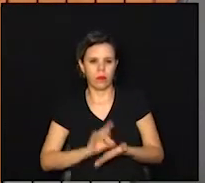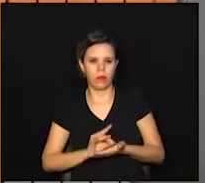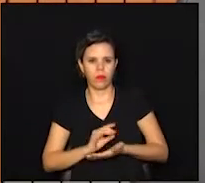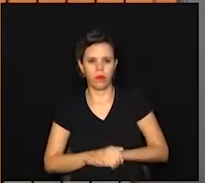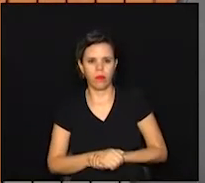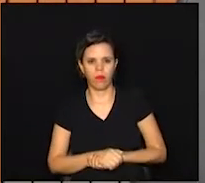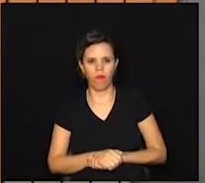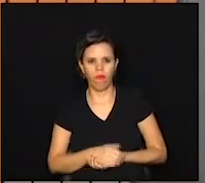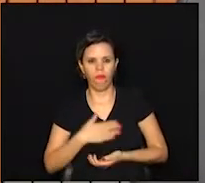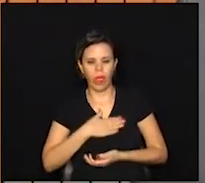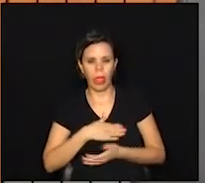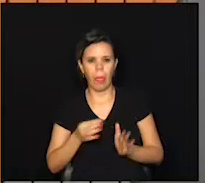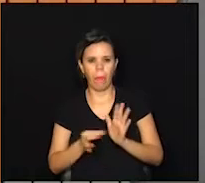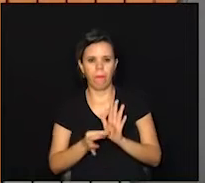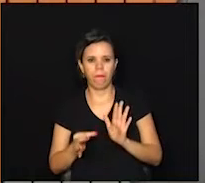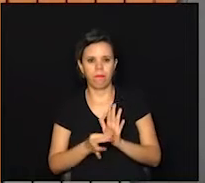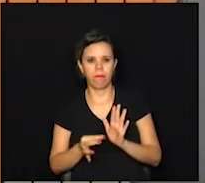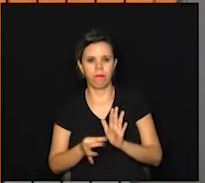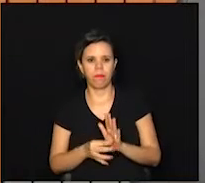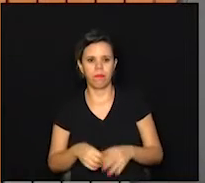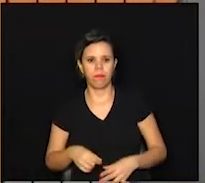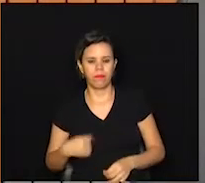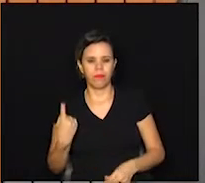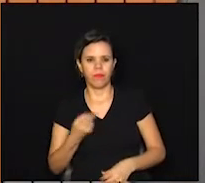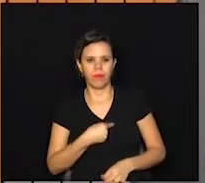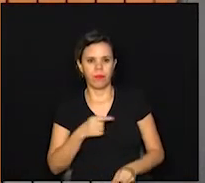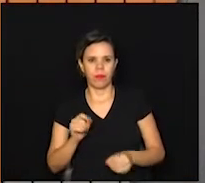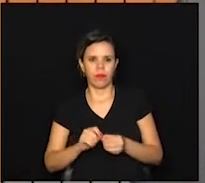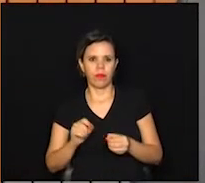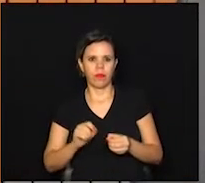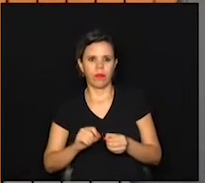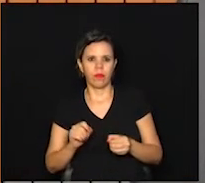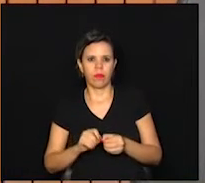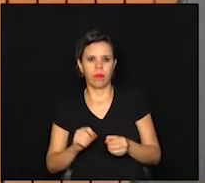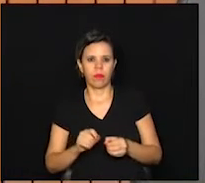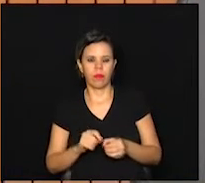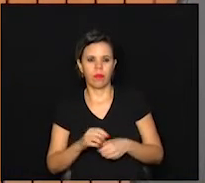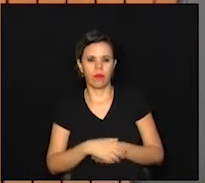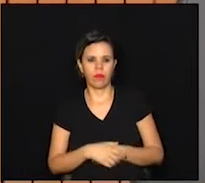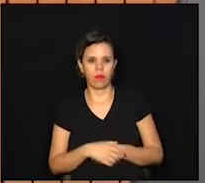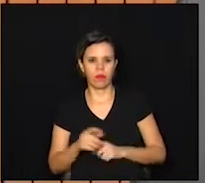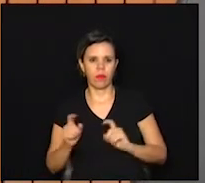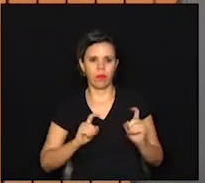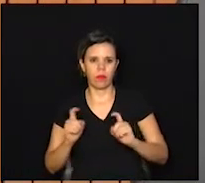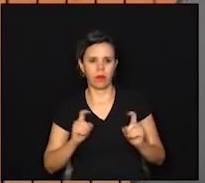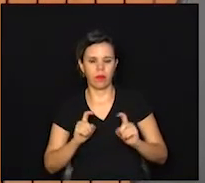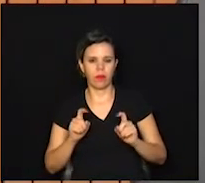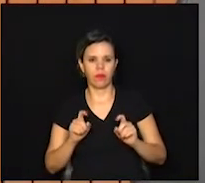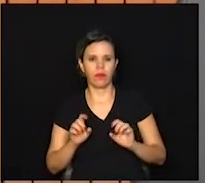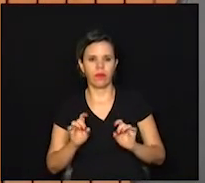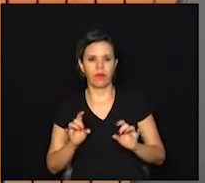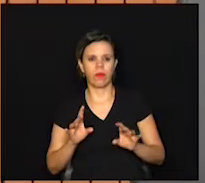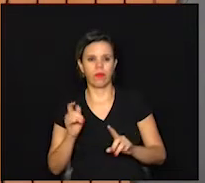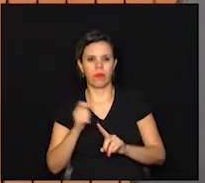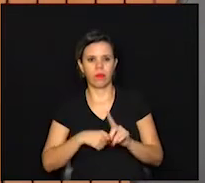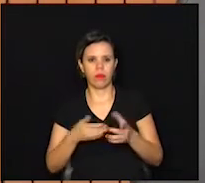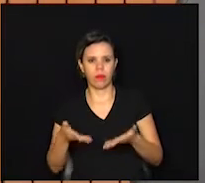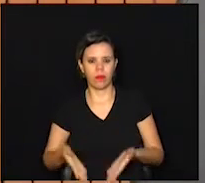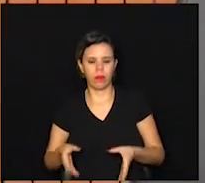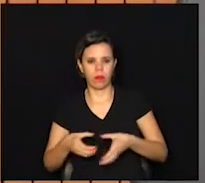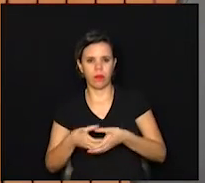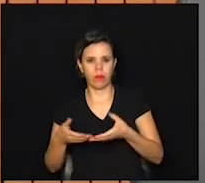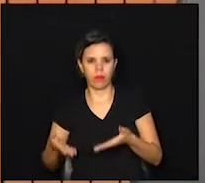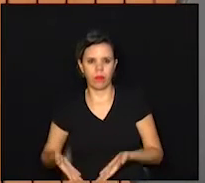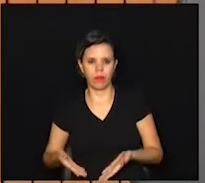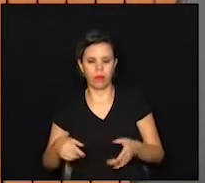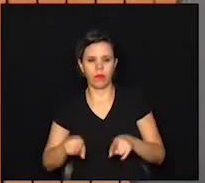Então, eu gostaria de sugerir que a gente fizesse uma reunião extraordinária por mês aqui da comissão, né?